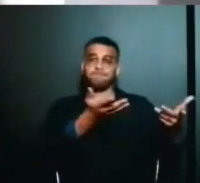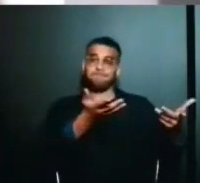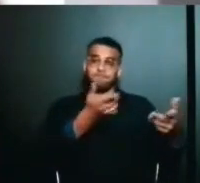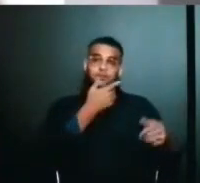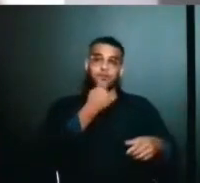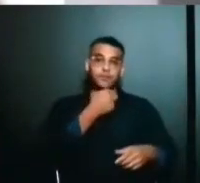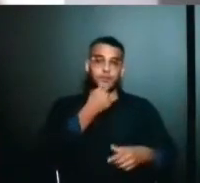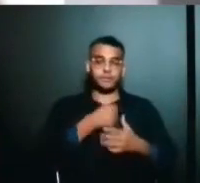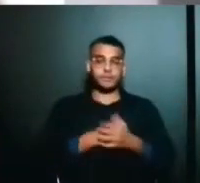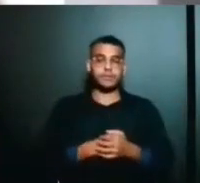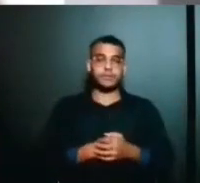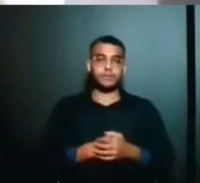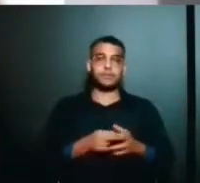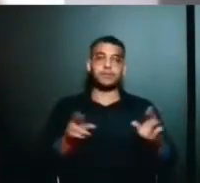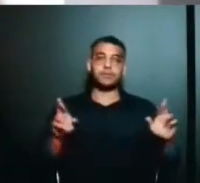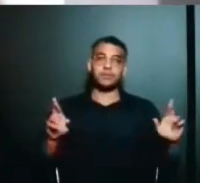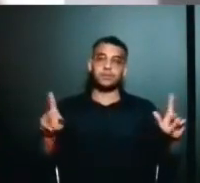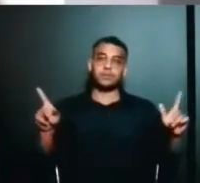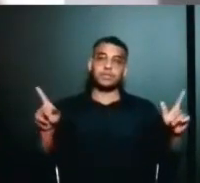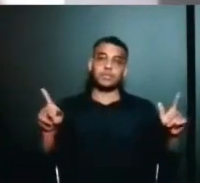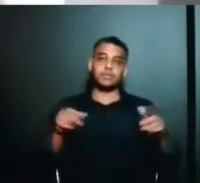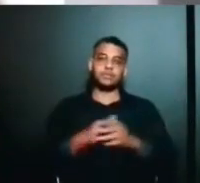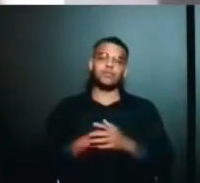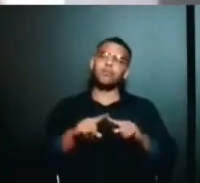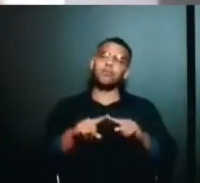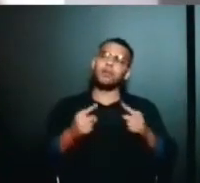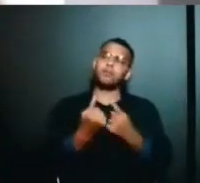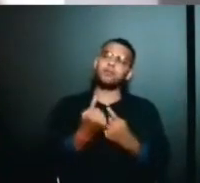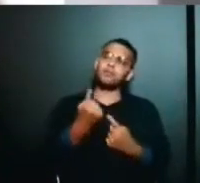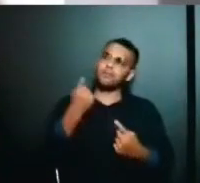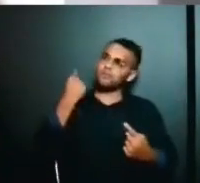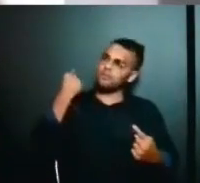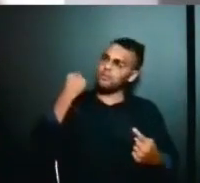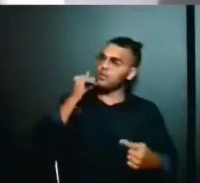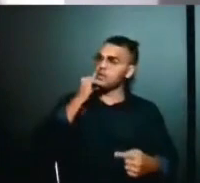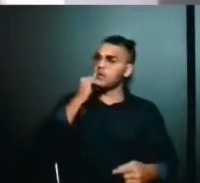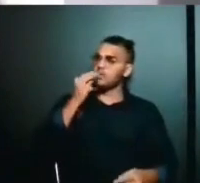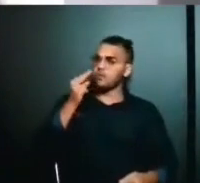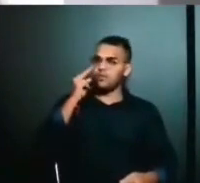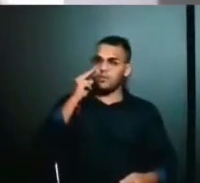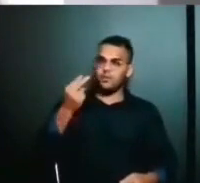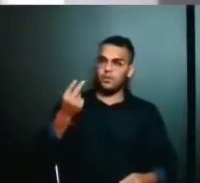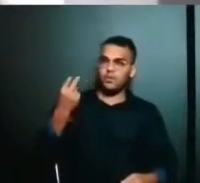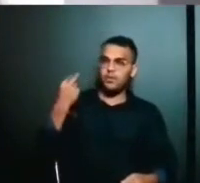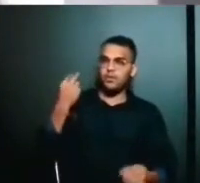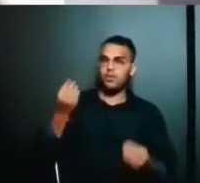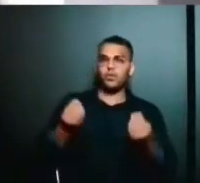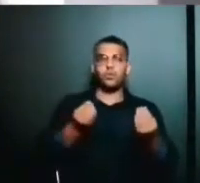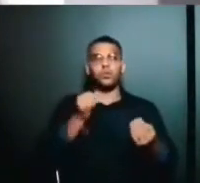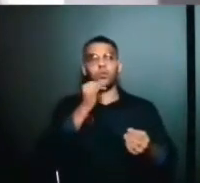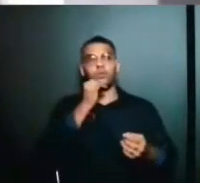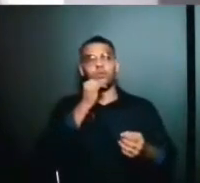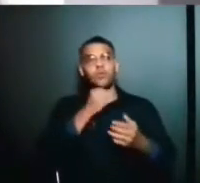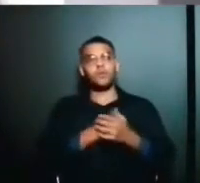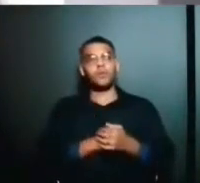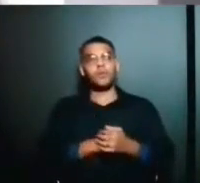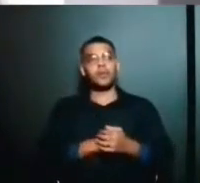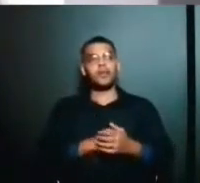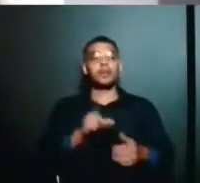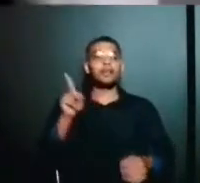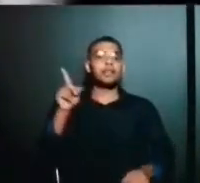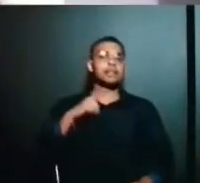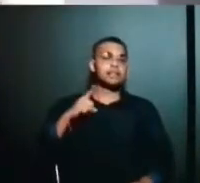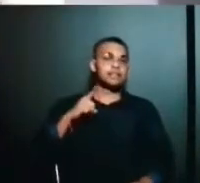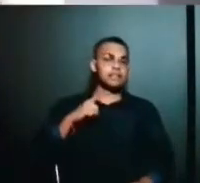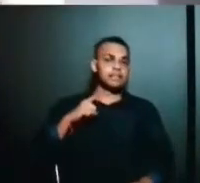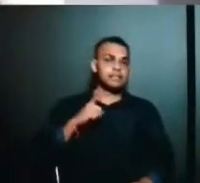E aí você volta na história, você pega imagens do desembarque nas praias da Normandia, tinha